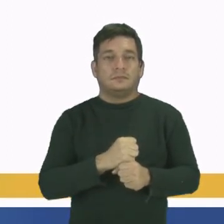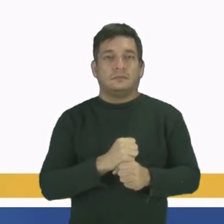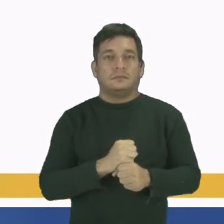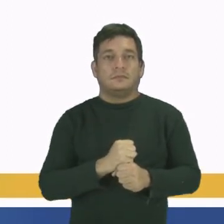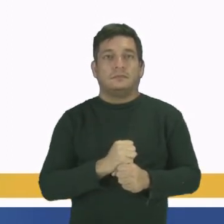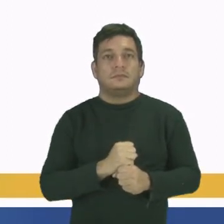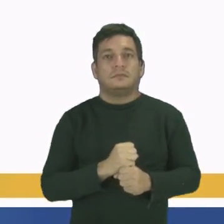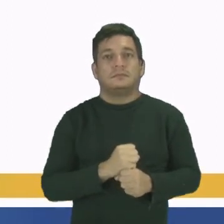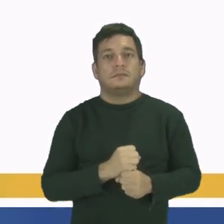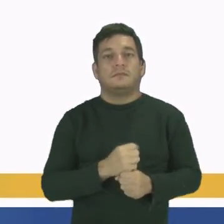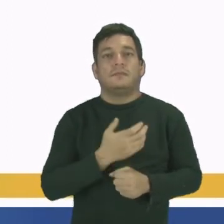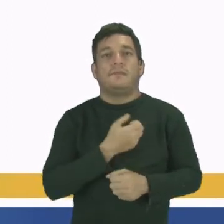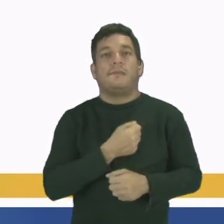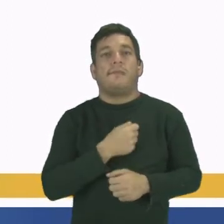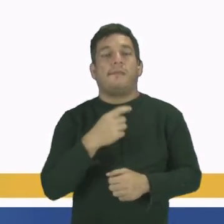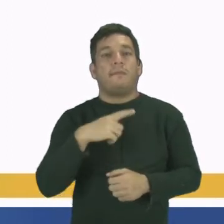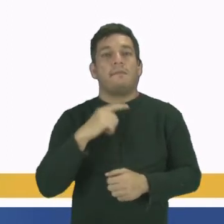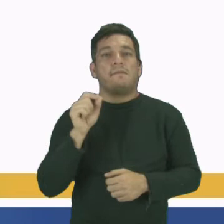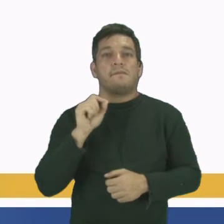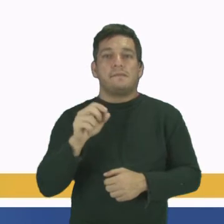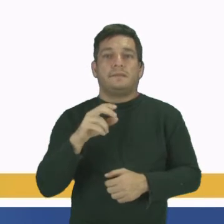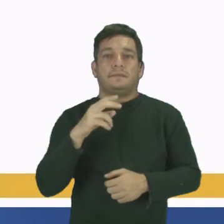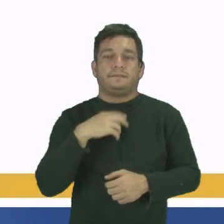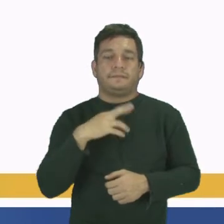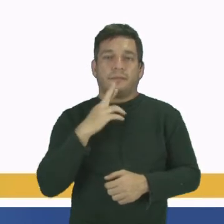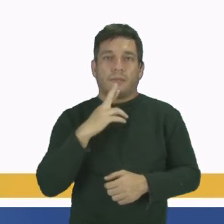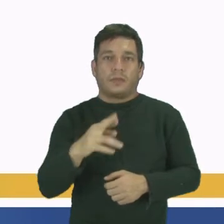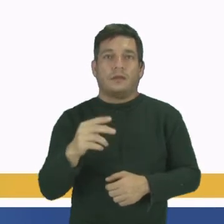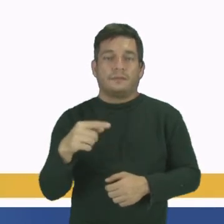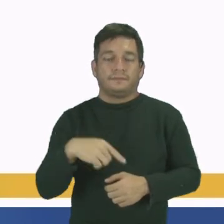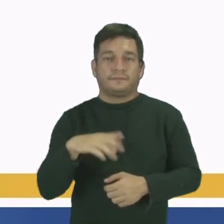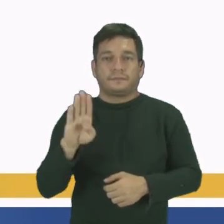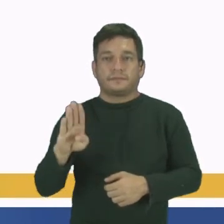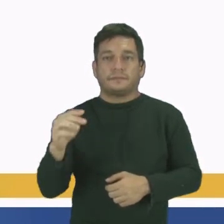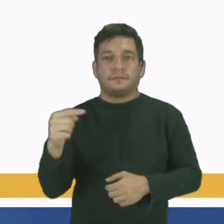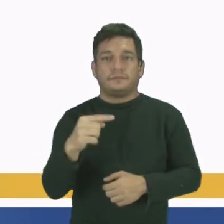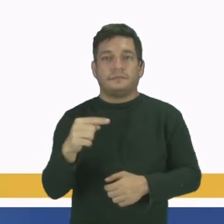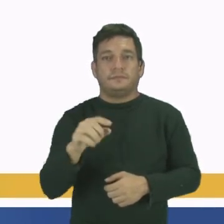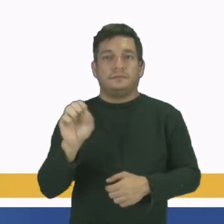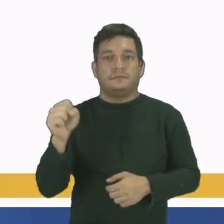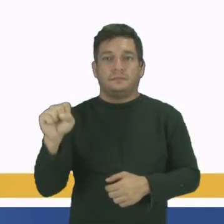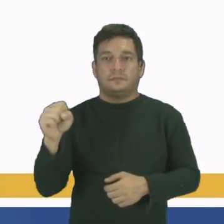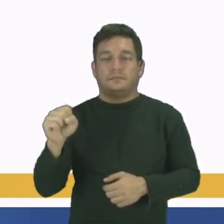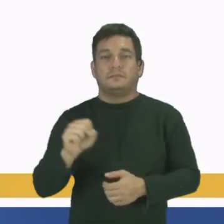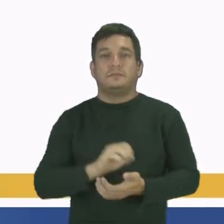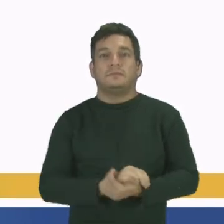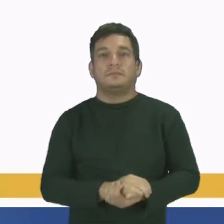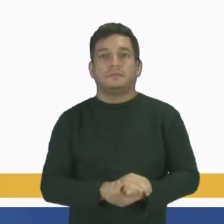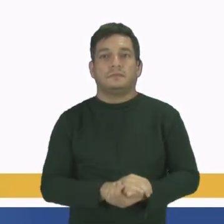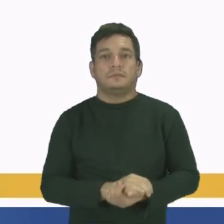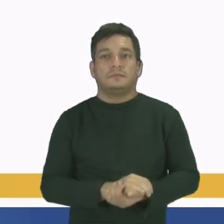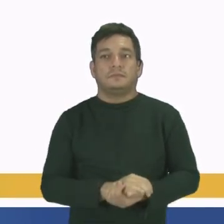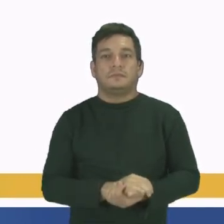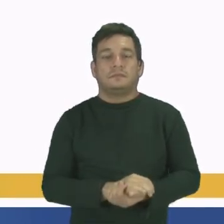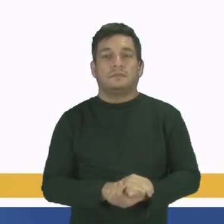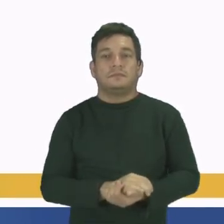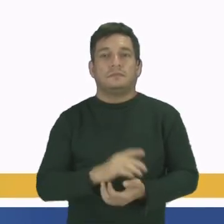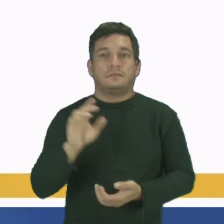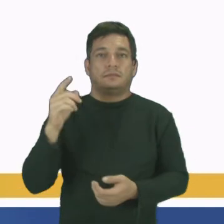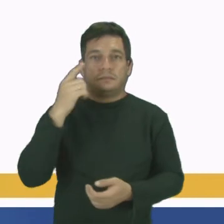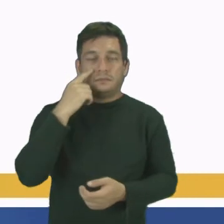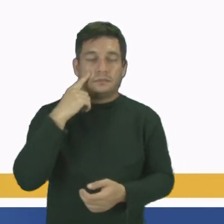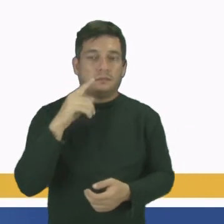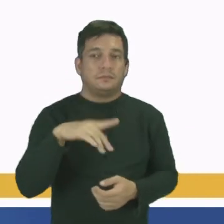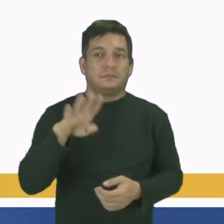essas contas, né? E nós teremos o valor do determinante B, que é igual a menos 8. Então, o determinante